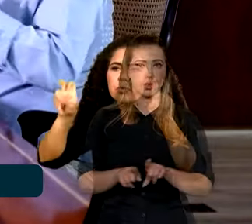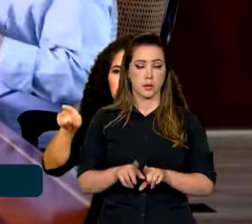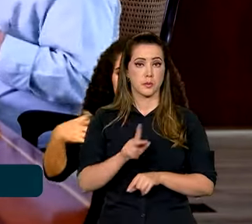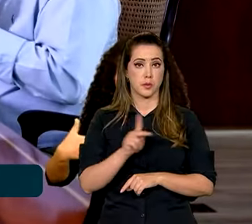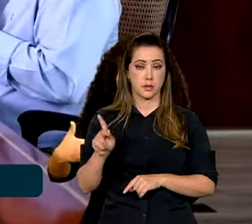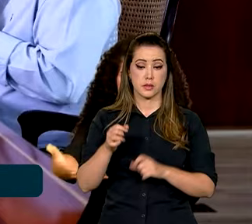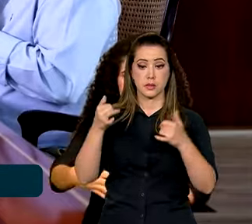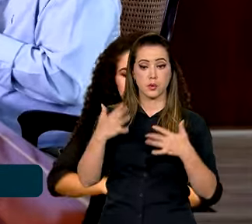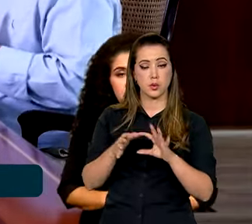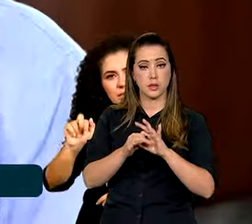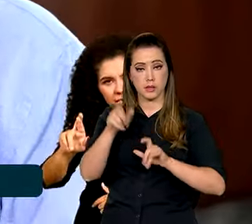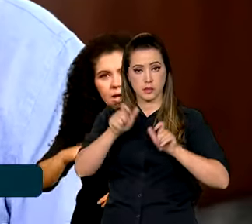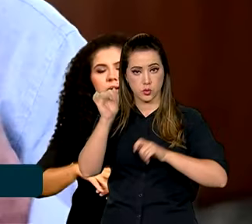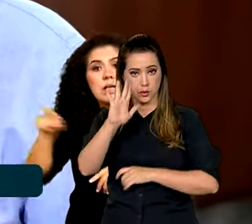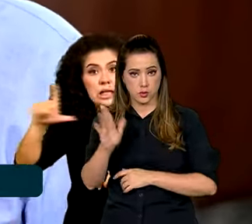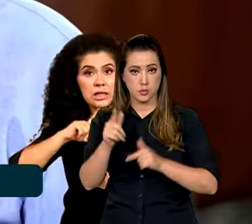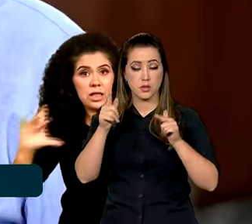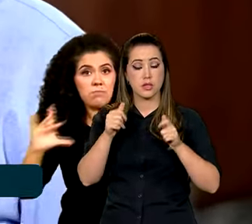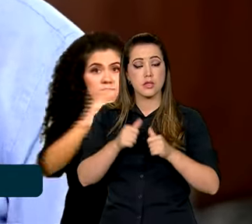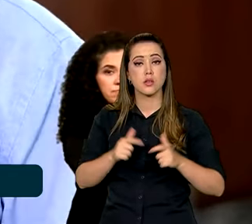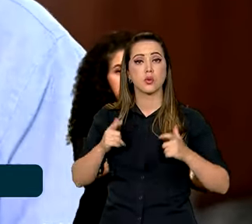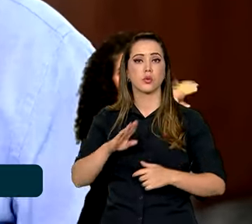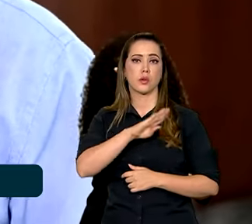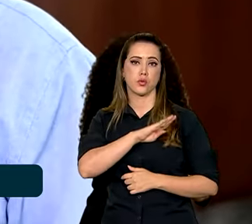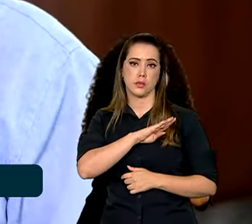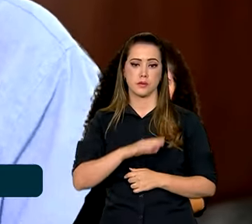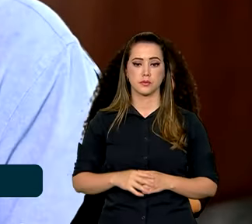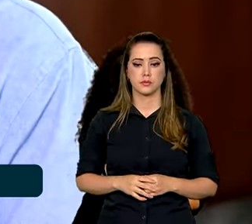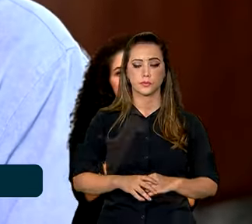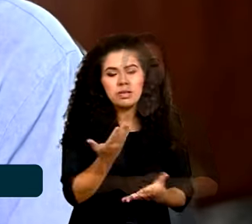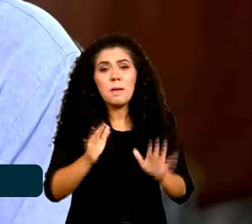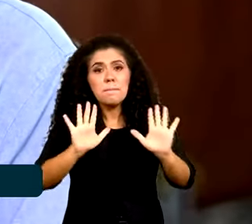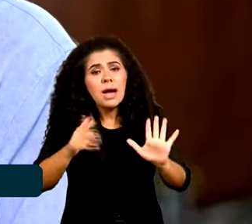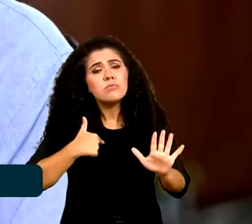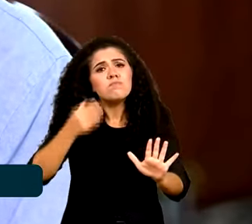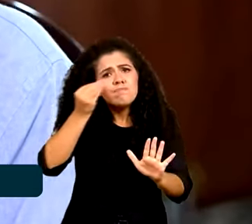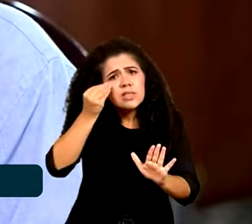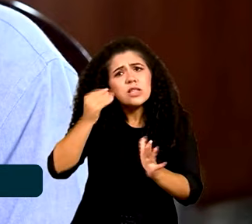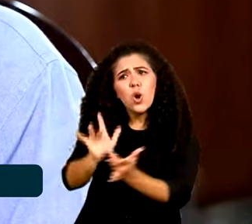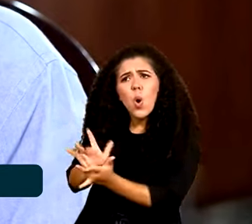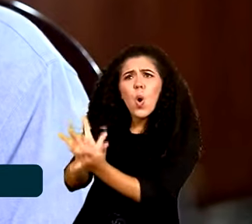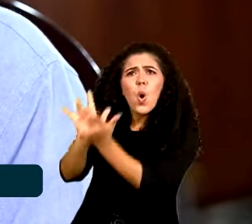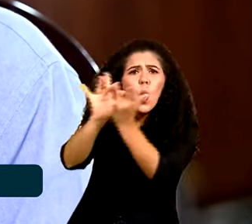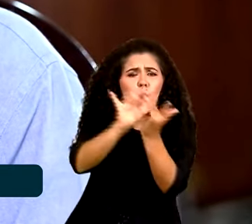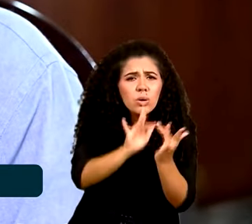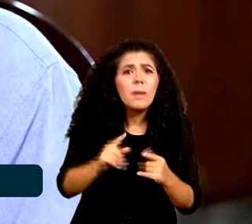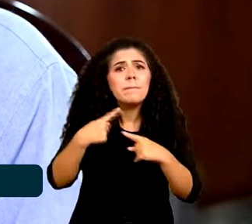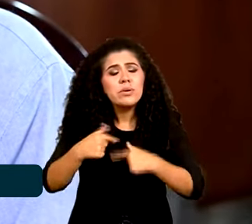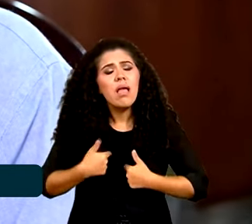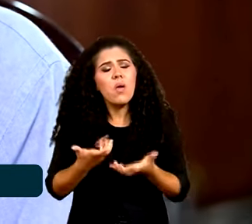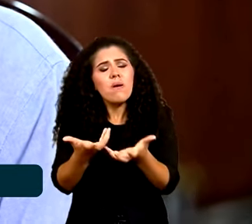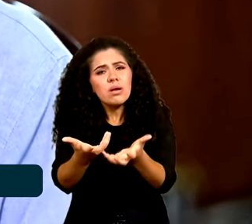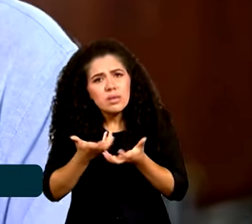da liberação de brasileiros que estão na faixa de gaza mas eu tô conversando para todo mundo inclusive porque eu quero liberar os brasileiros que